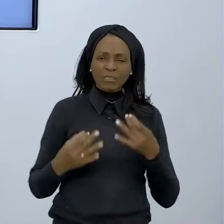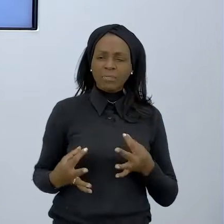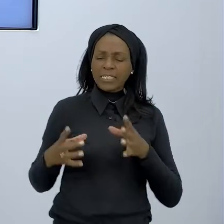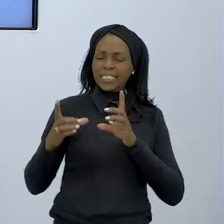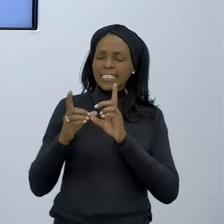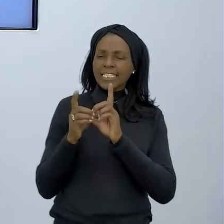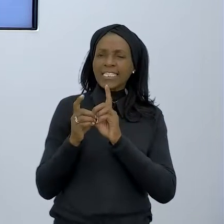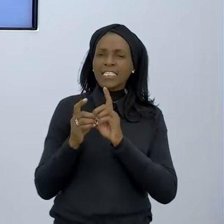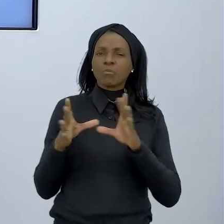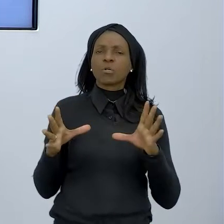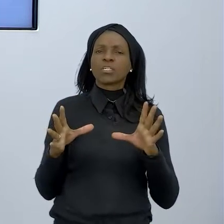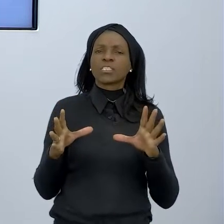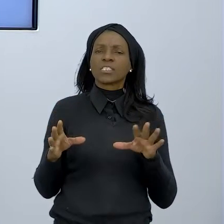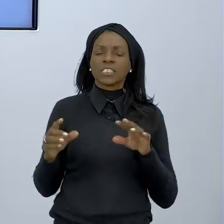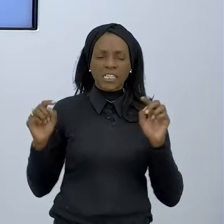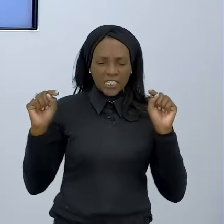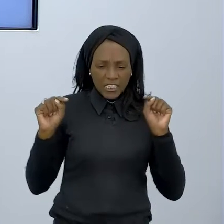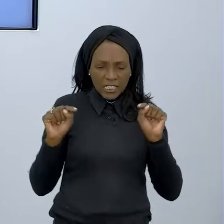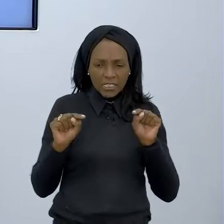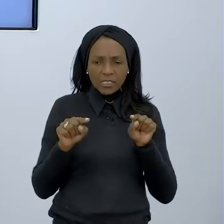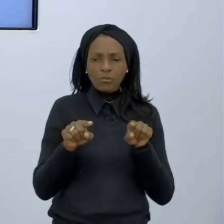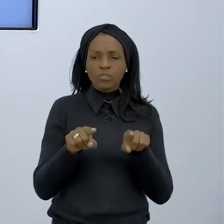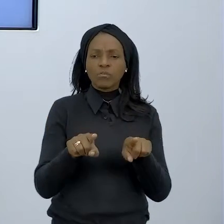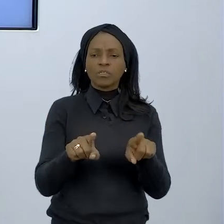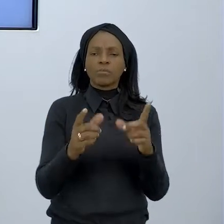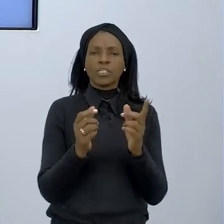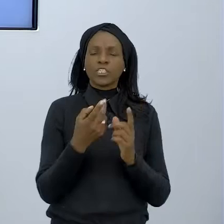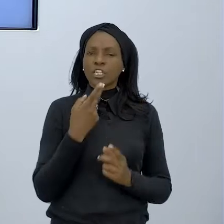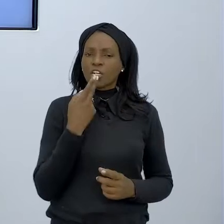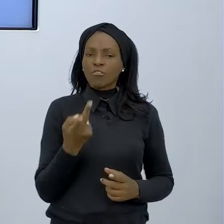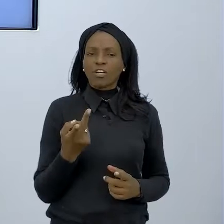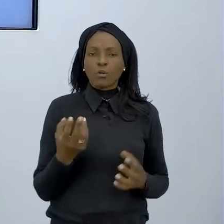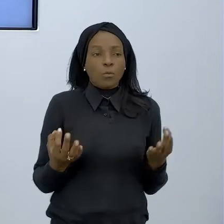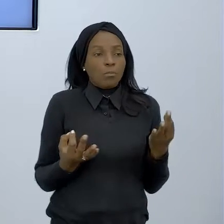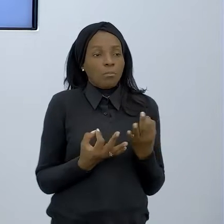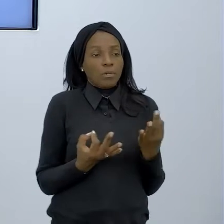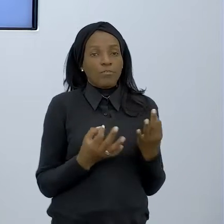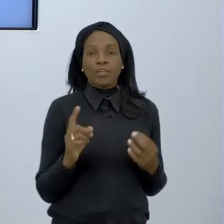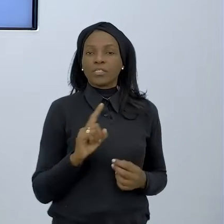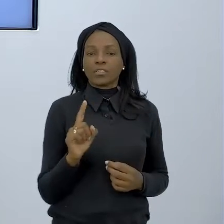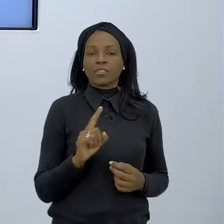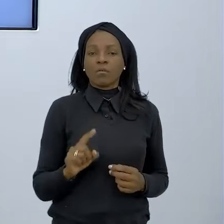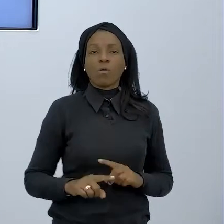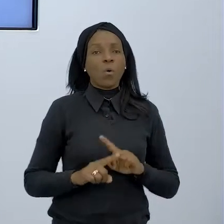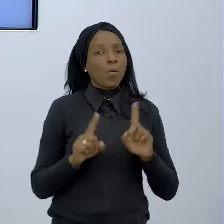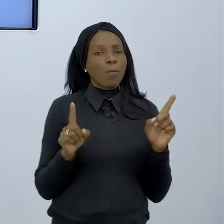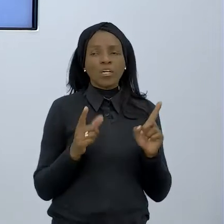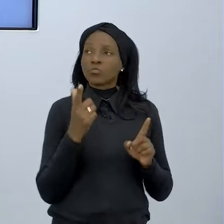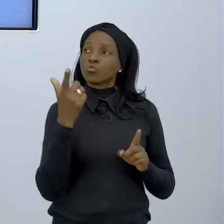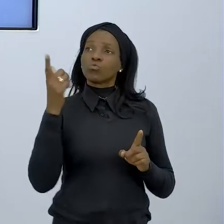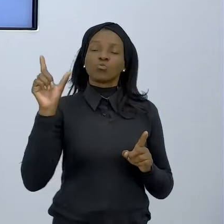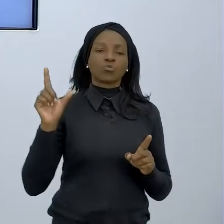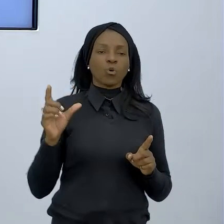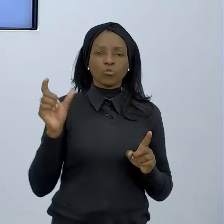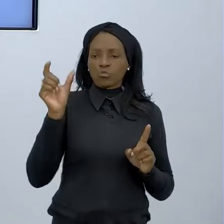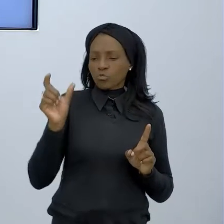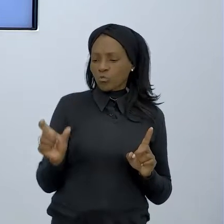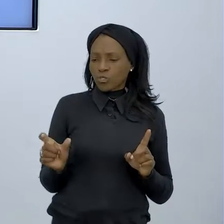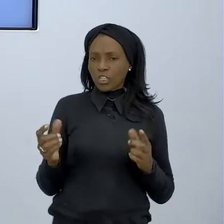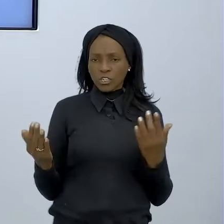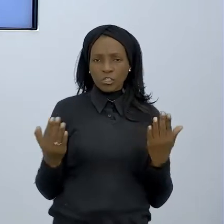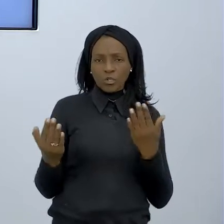democracia e, simultaneamente, disse: ela não é perfeita, mas todos os outros